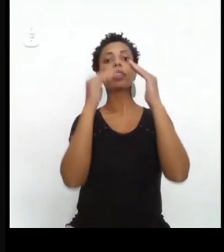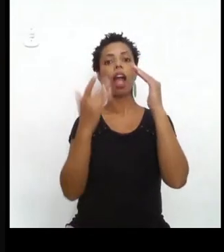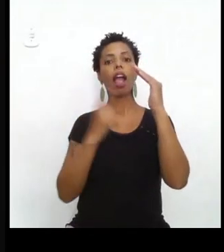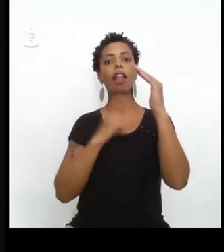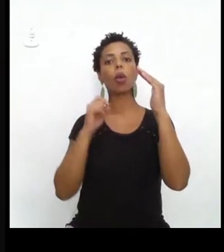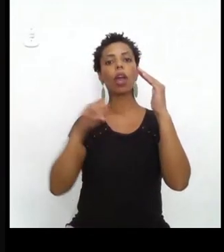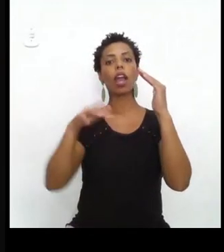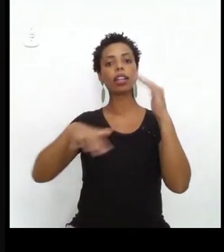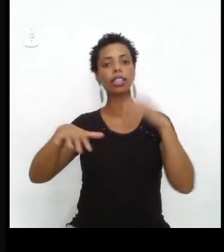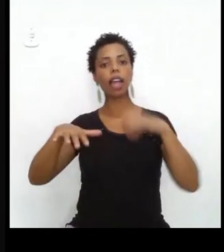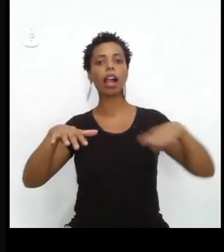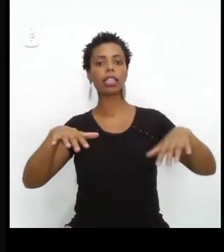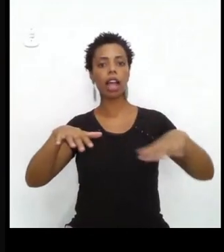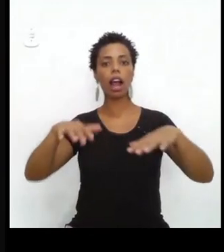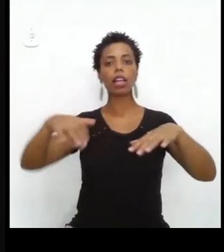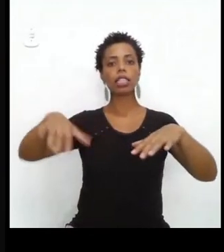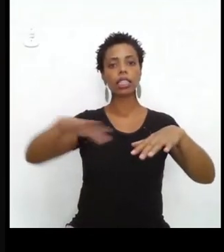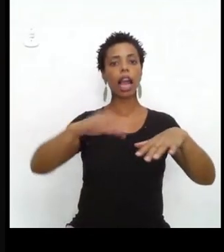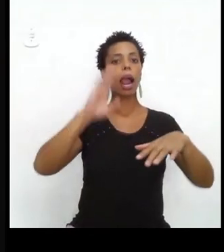Slim